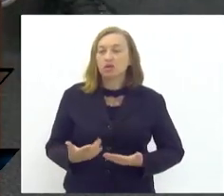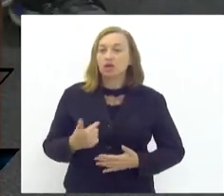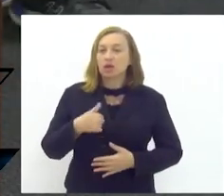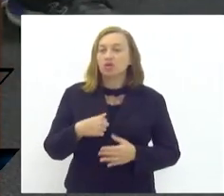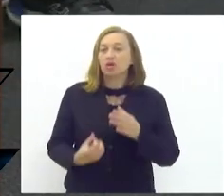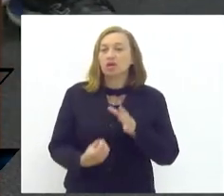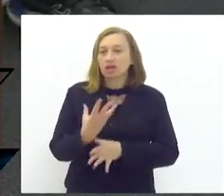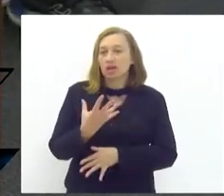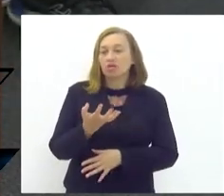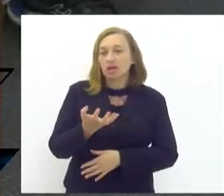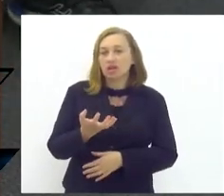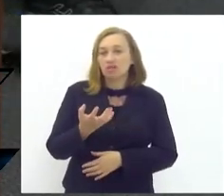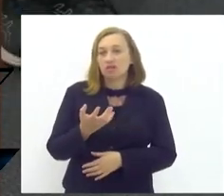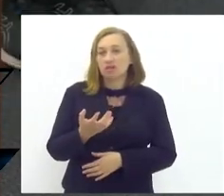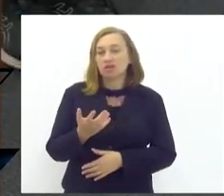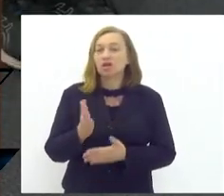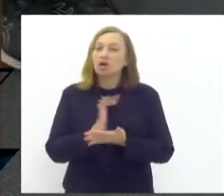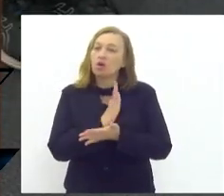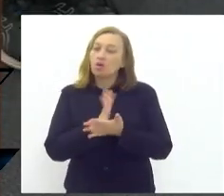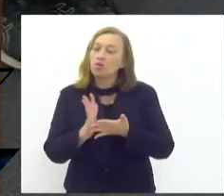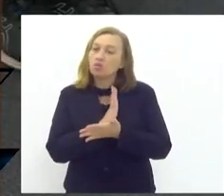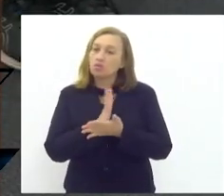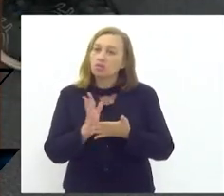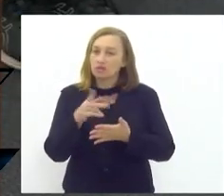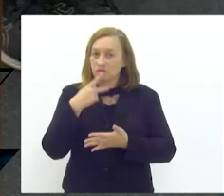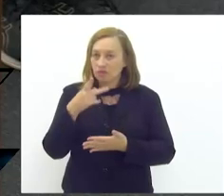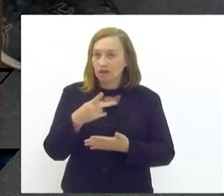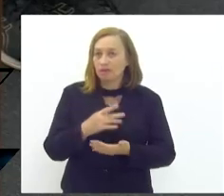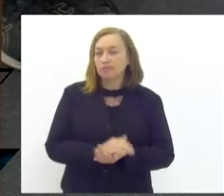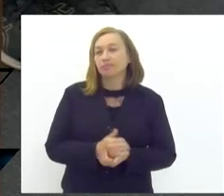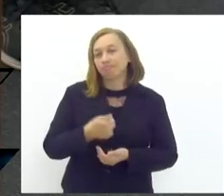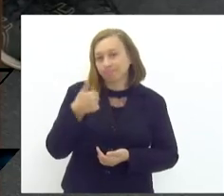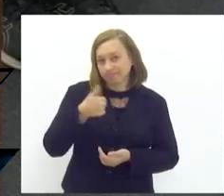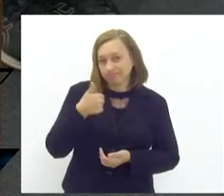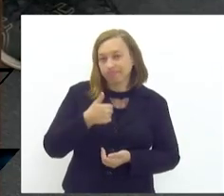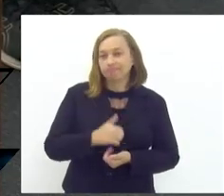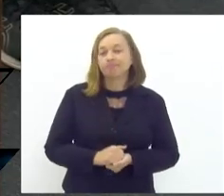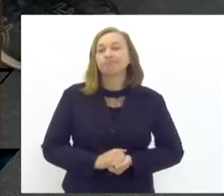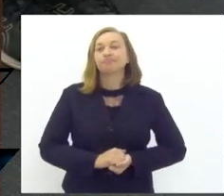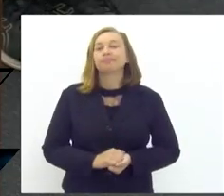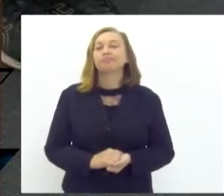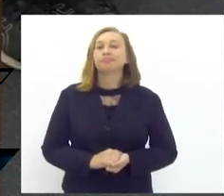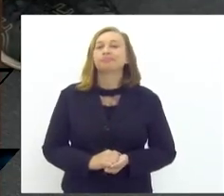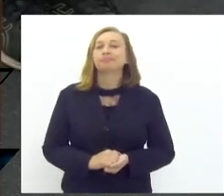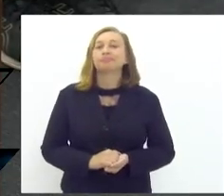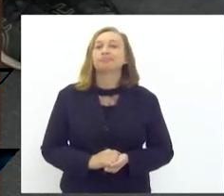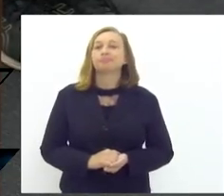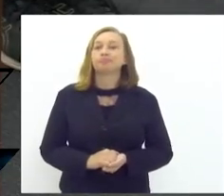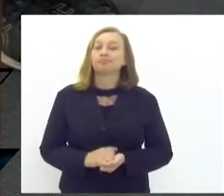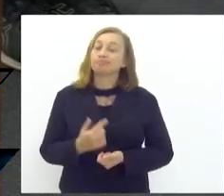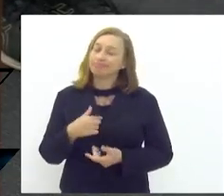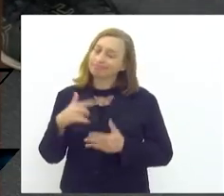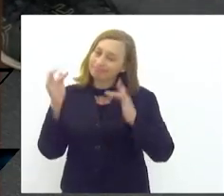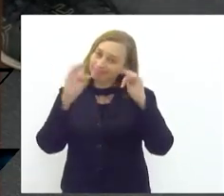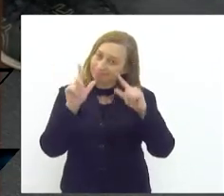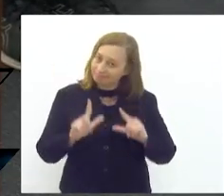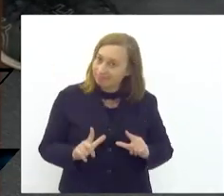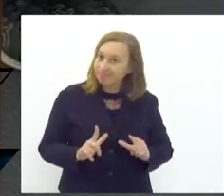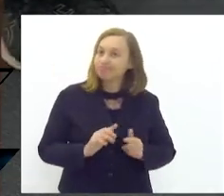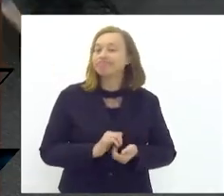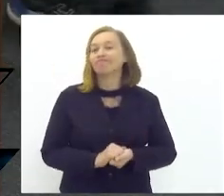autoras eu queria apenas fazer algumas observações a primeira né que eu fico muito feliz